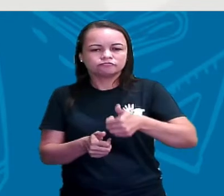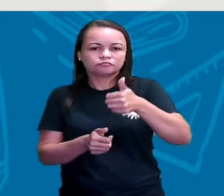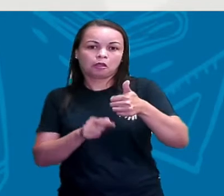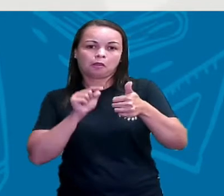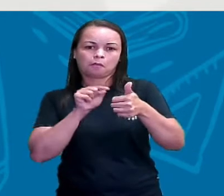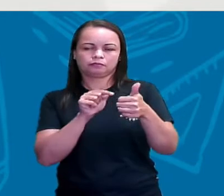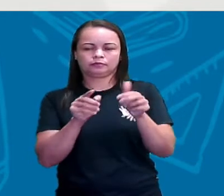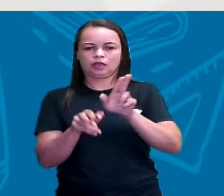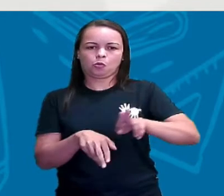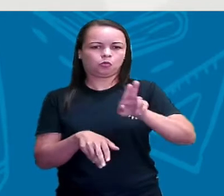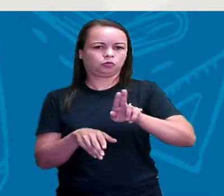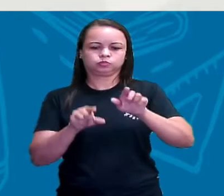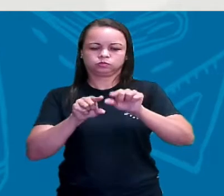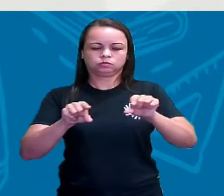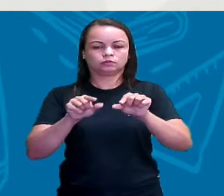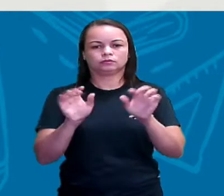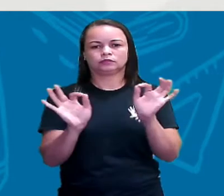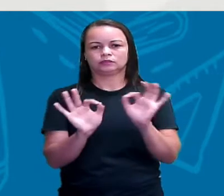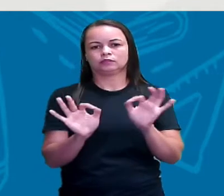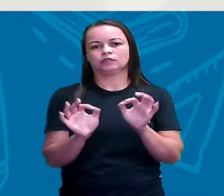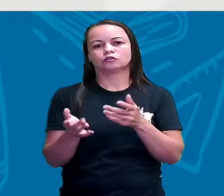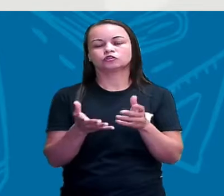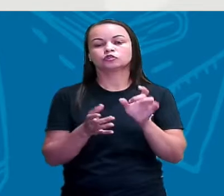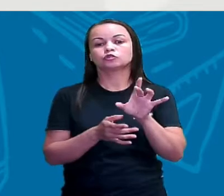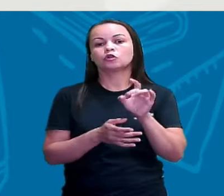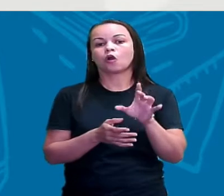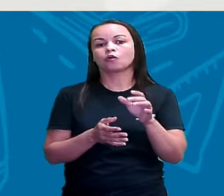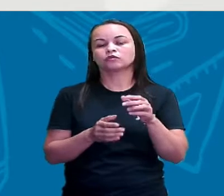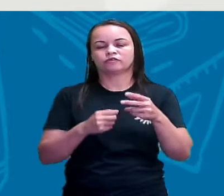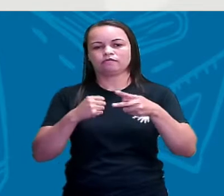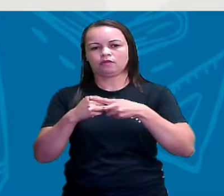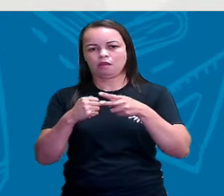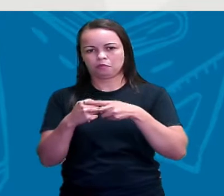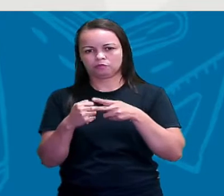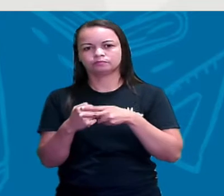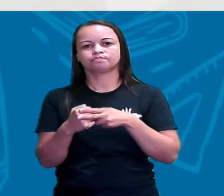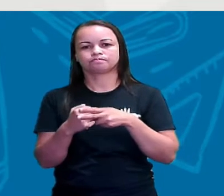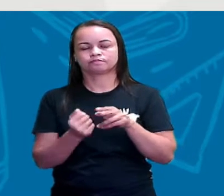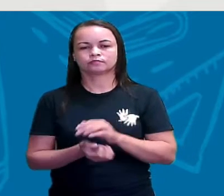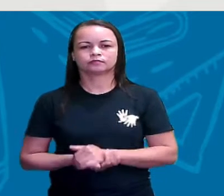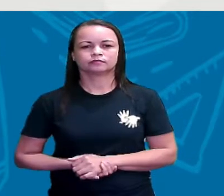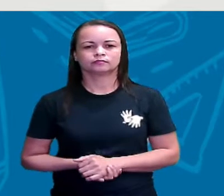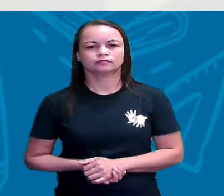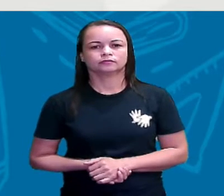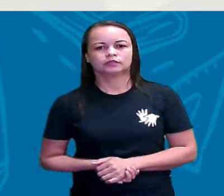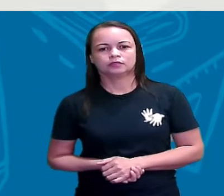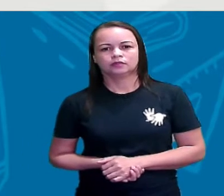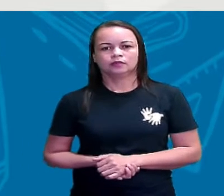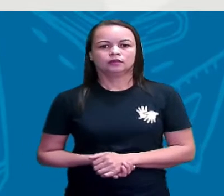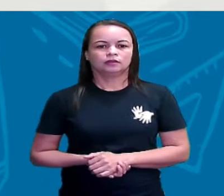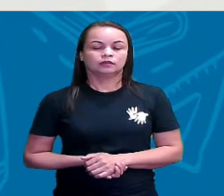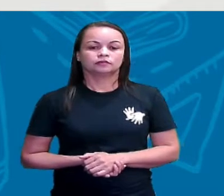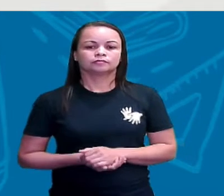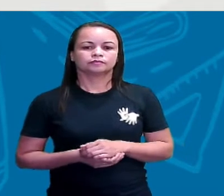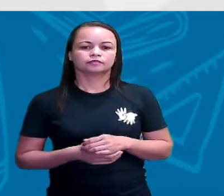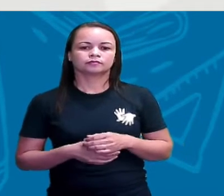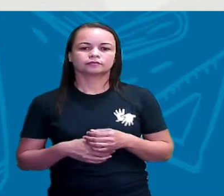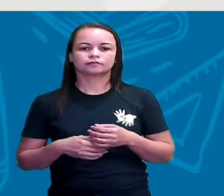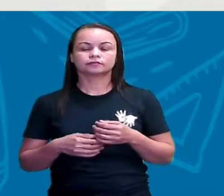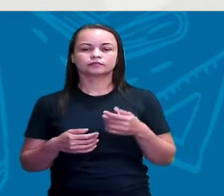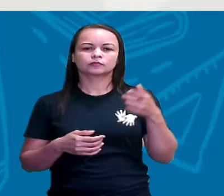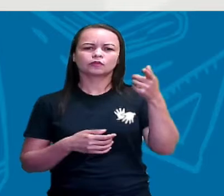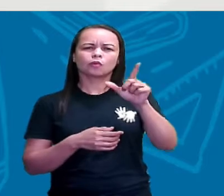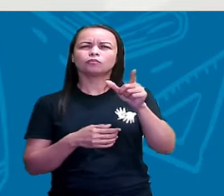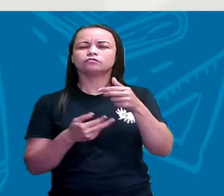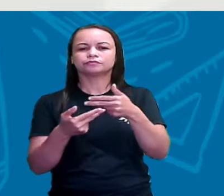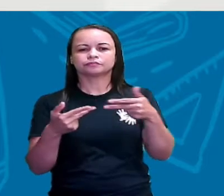só quando ele vier na frase na forma de verbo, certo? Outra coisa, temos um acréscimo aí